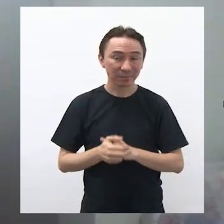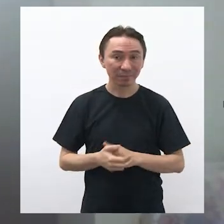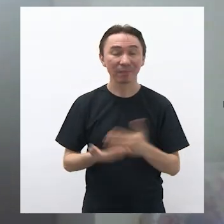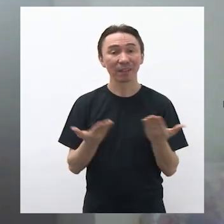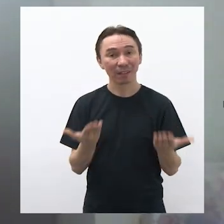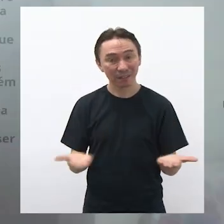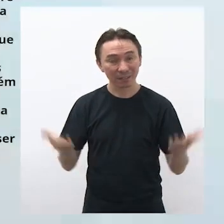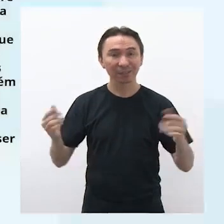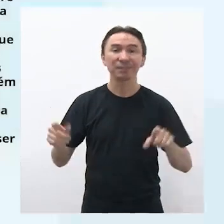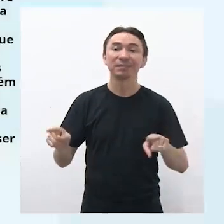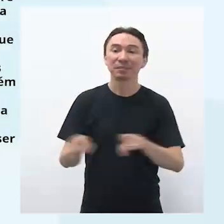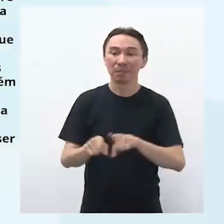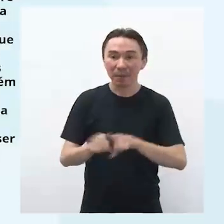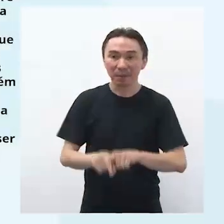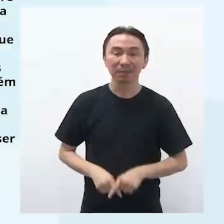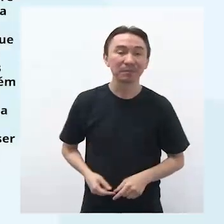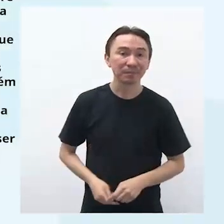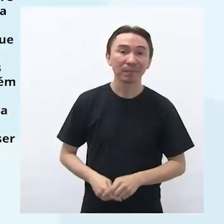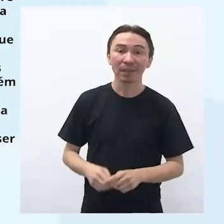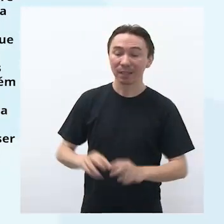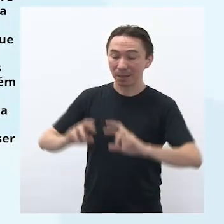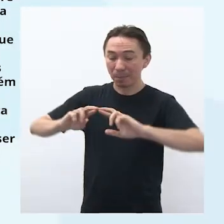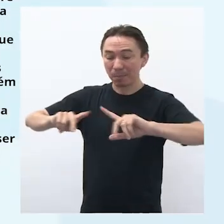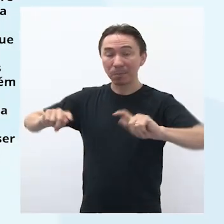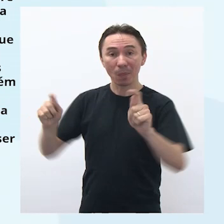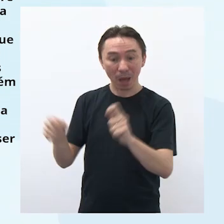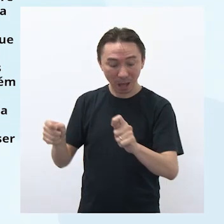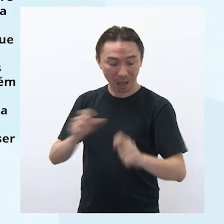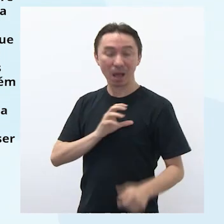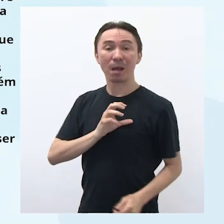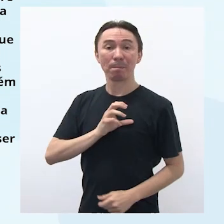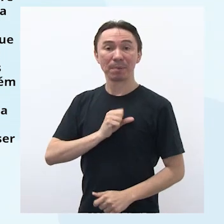da amabilidade, que ajudam nesse fortalecimento